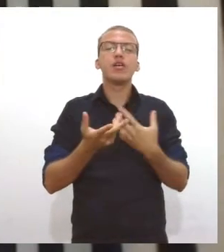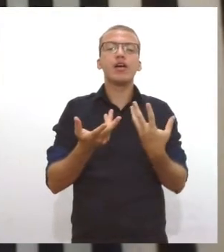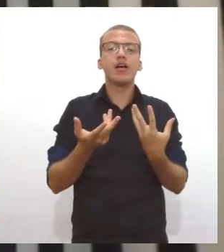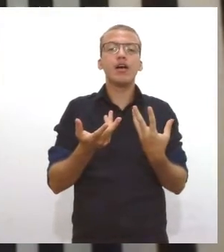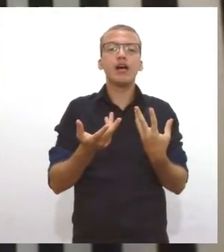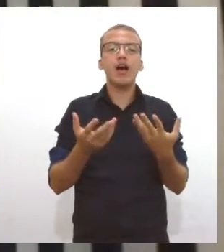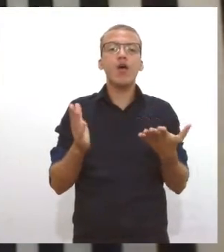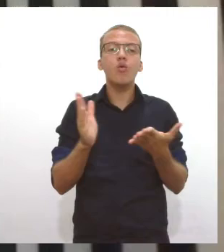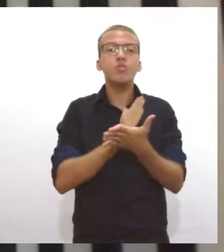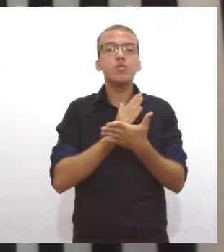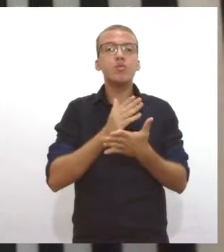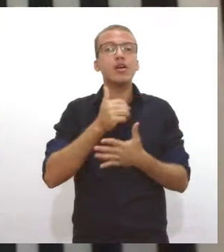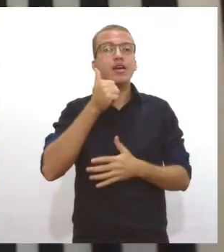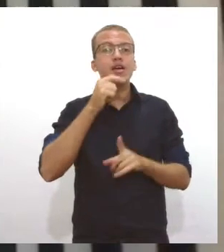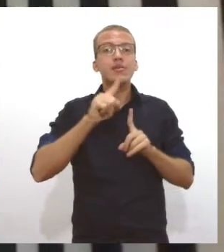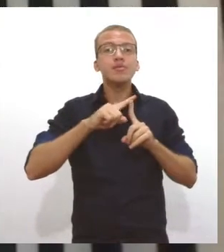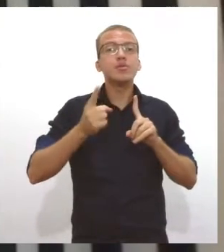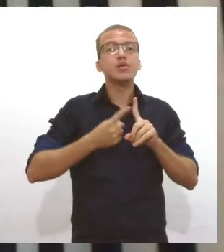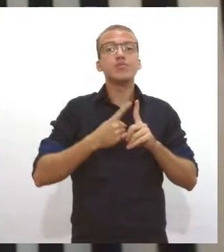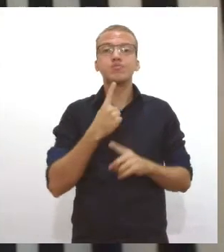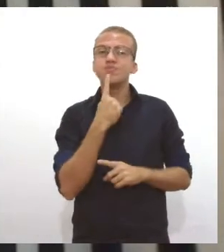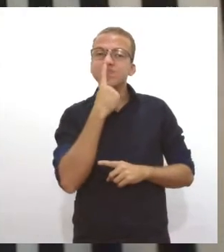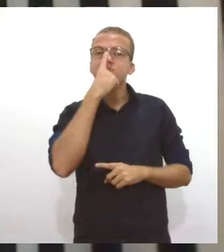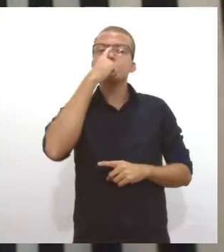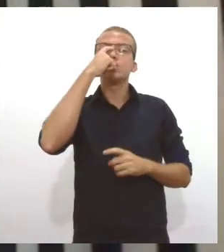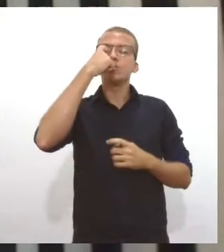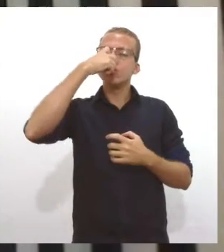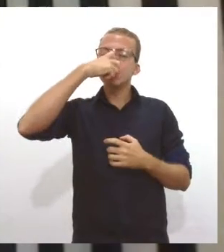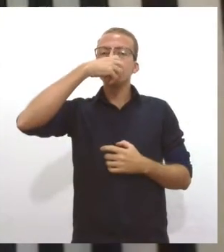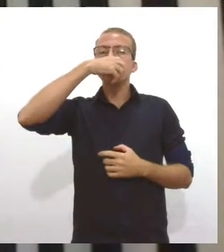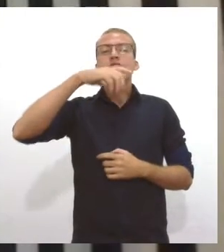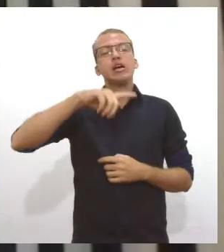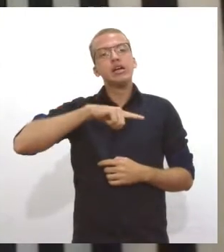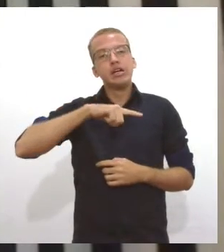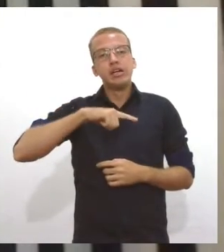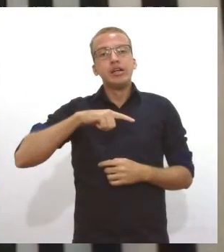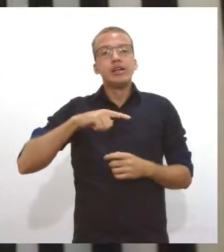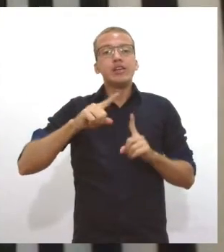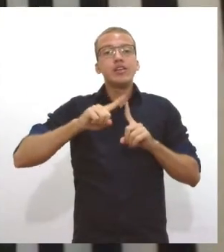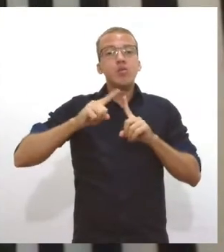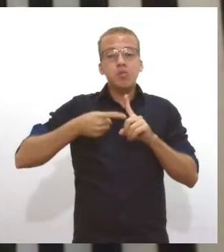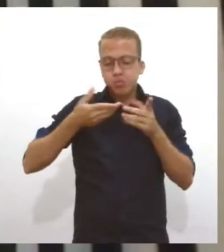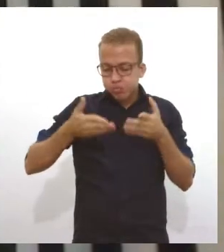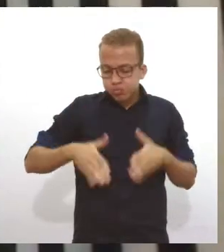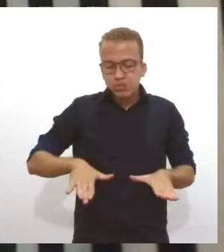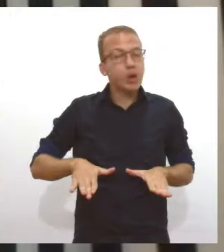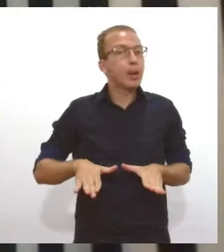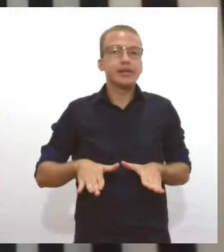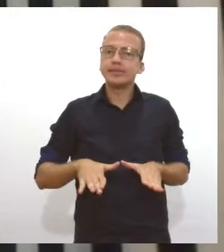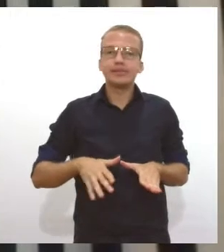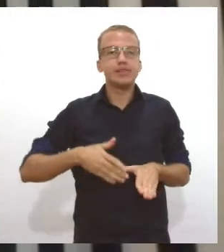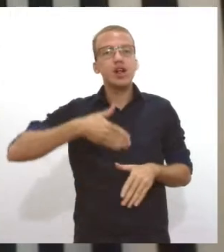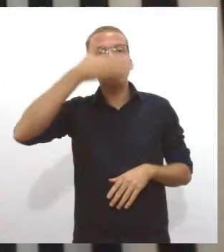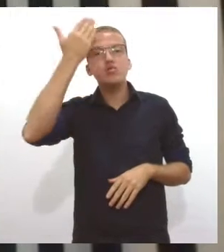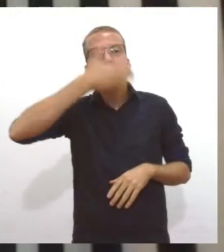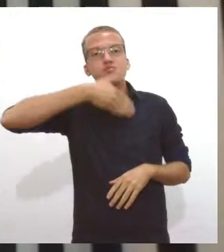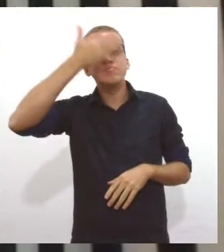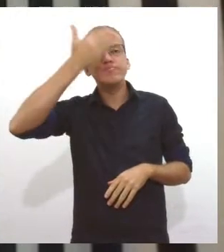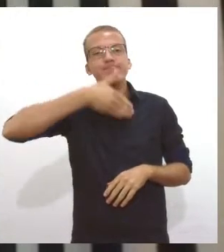entubada senão viram opaco dos seus filhos elas não viram que passaram por um processo de Cesário de